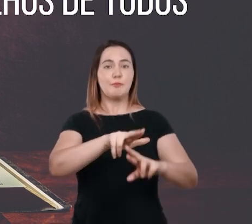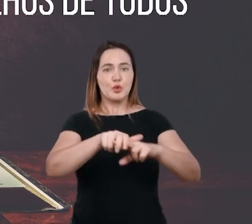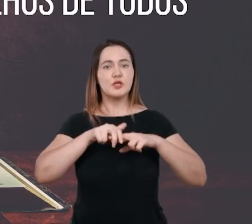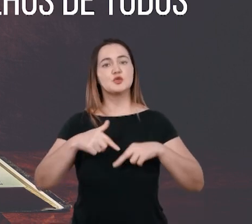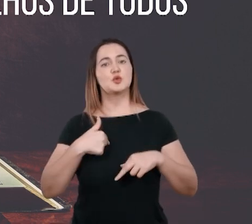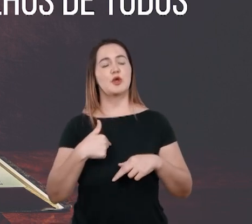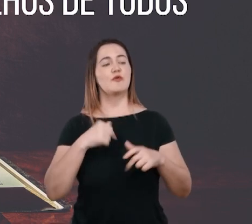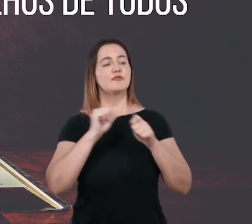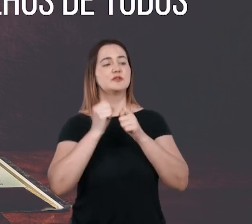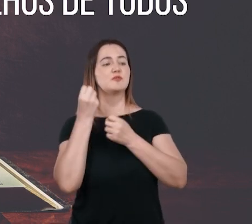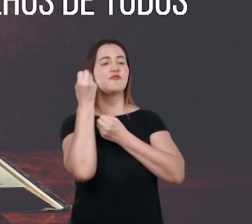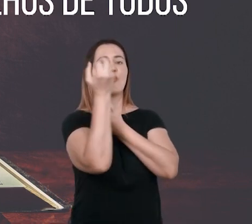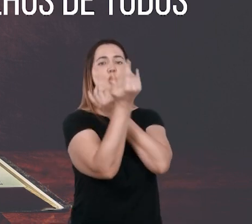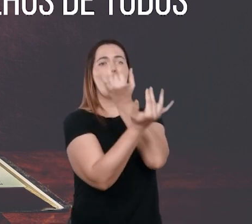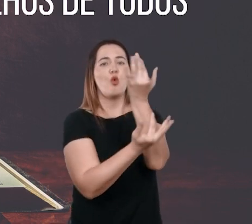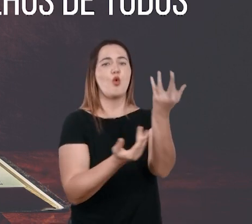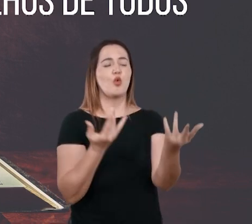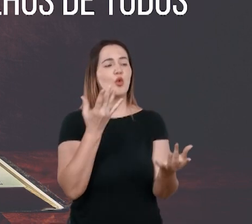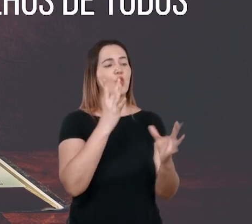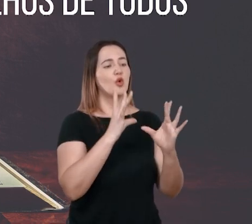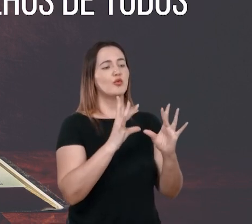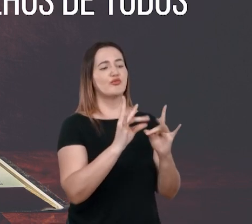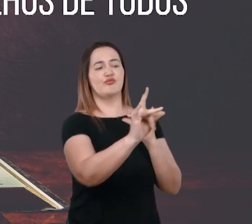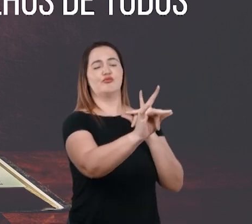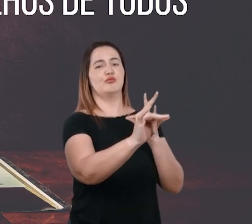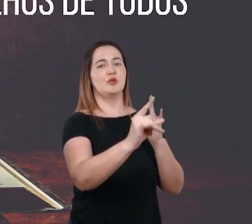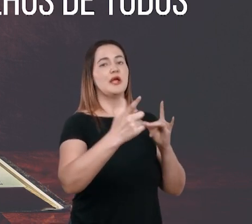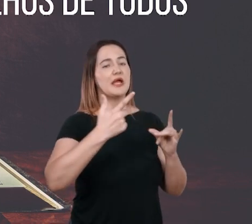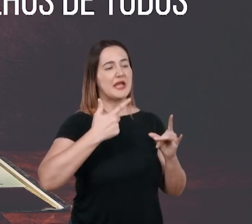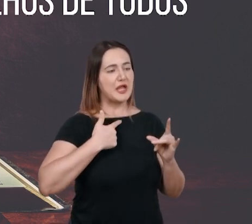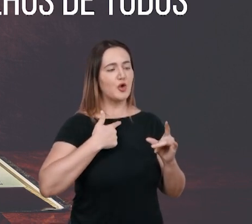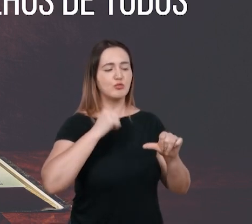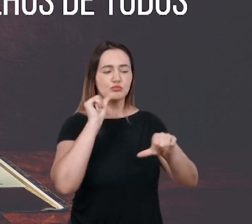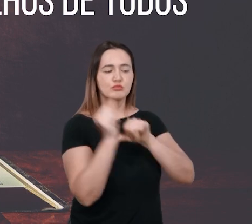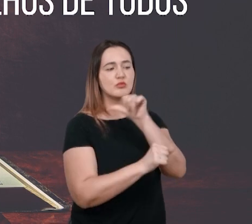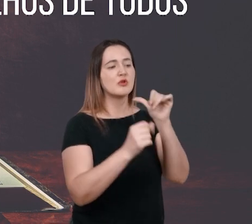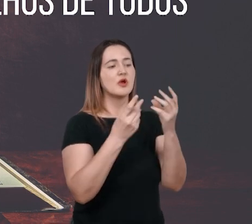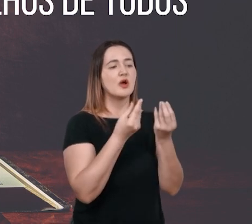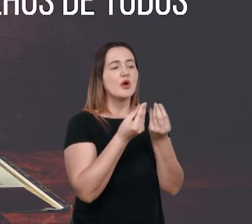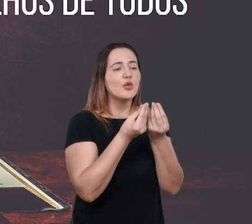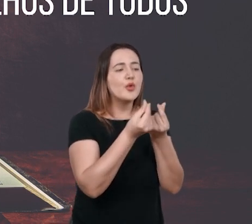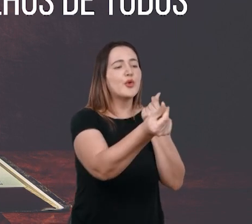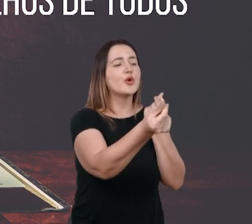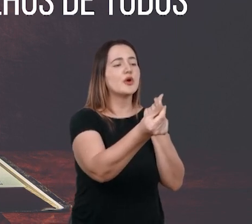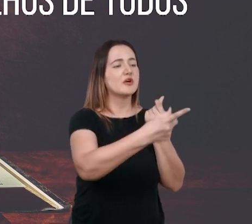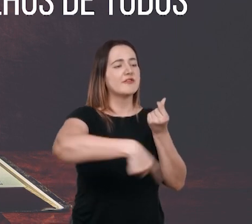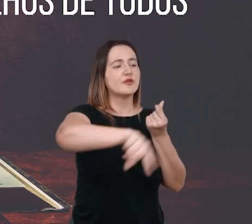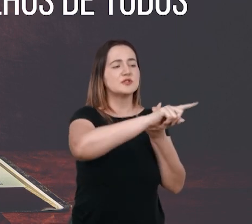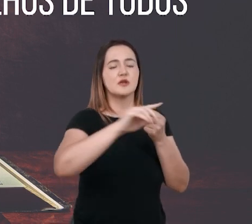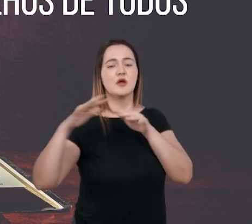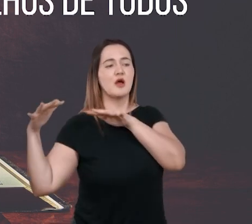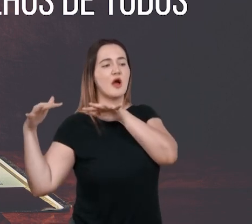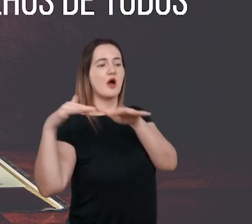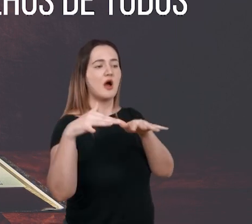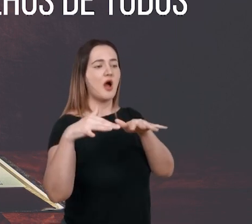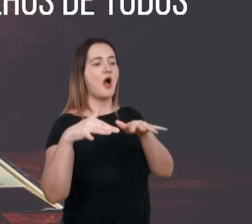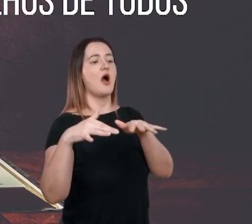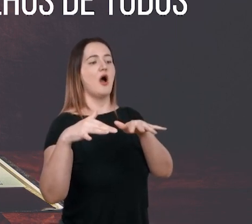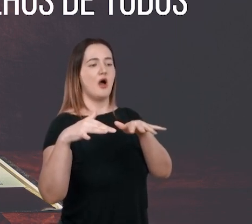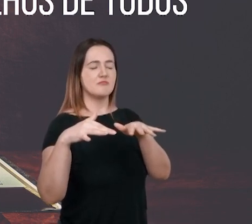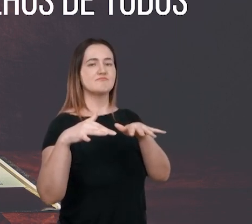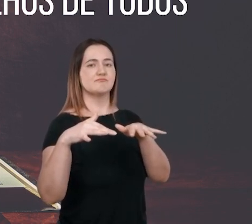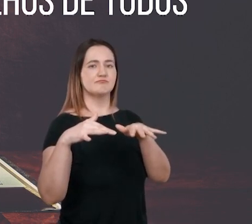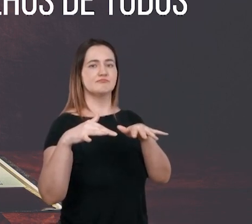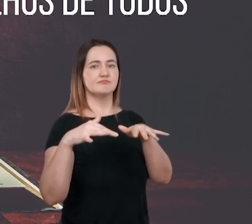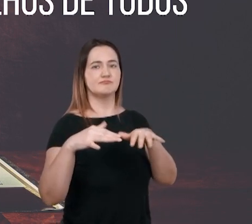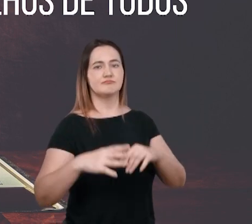seus santuários. Por isso fiz sair do meio de você um fogo que o consumiu, eu o reduzi a cinza sobre a terra,